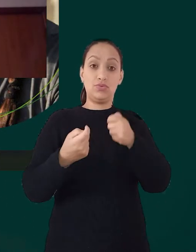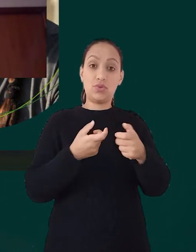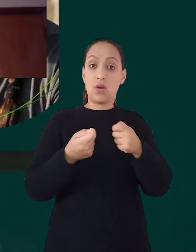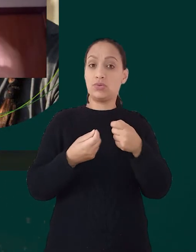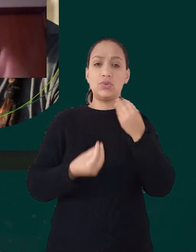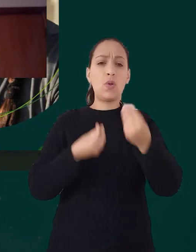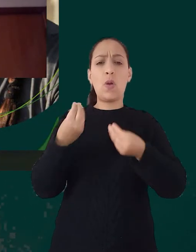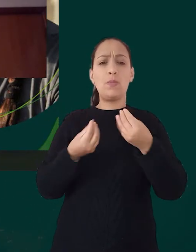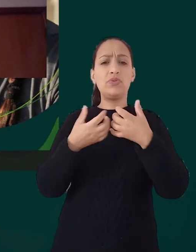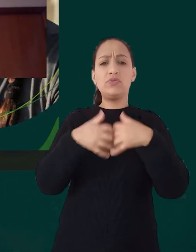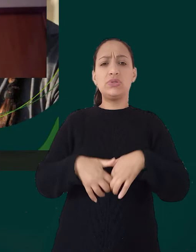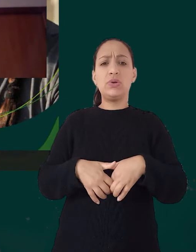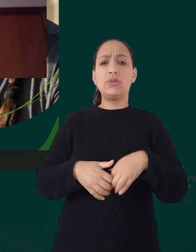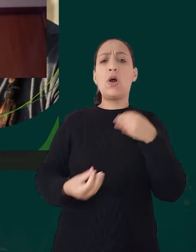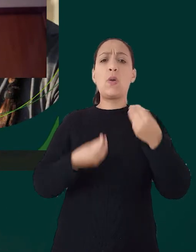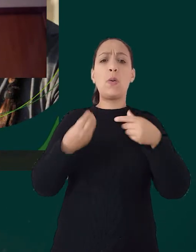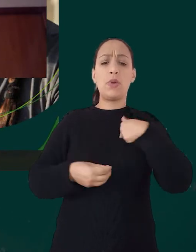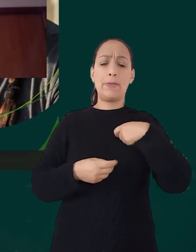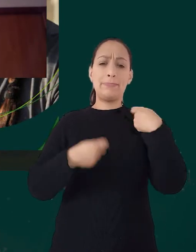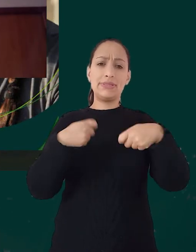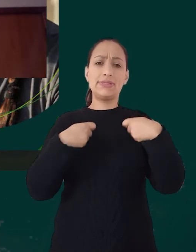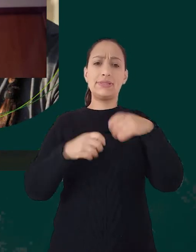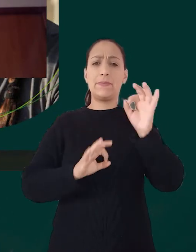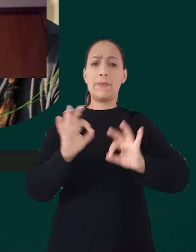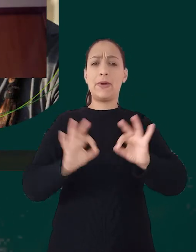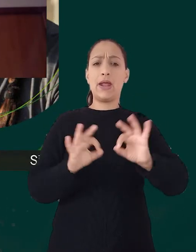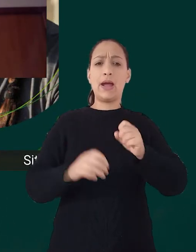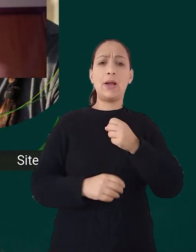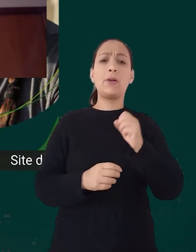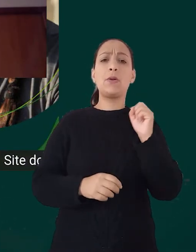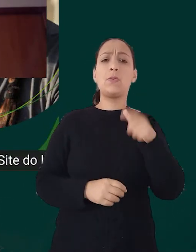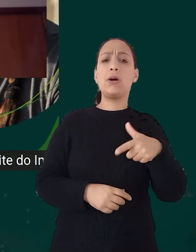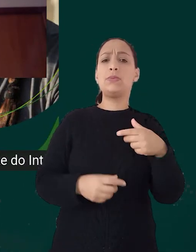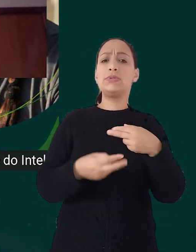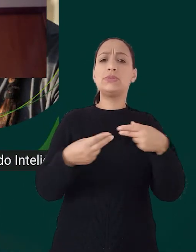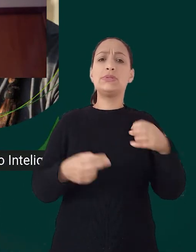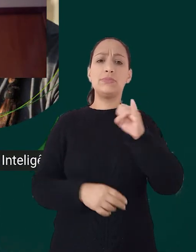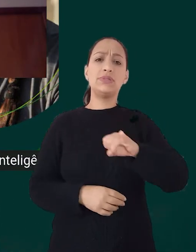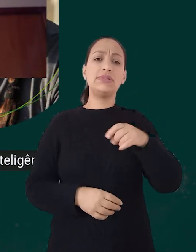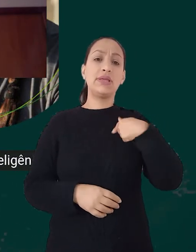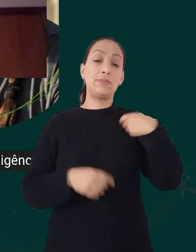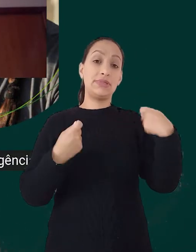Como é que é? Como é que eu preciso me preparar? Quais são as coisas importantes de eu prestar atenção?